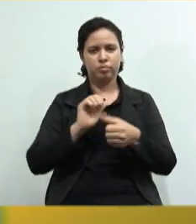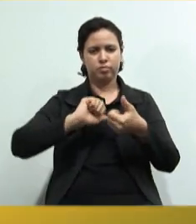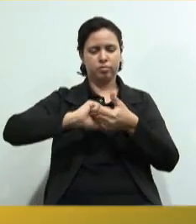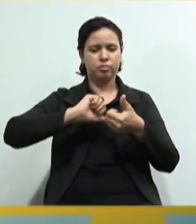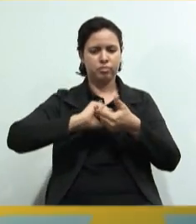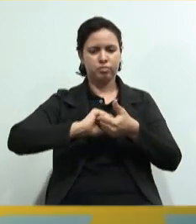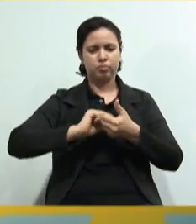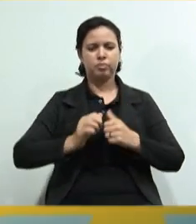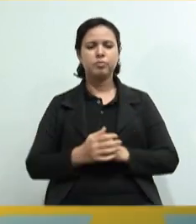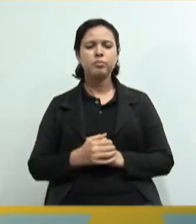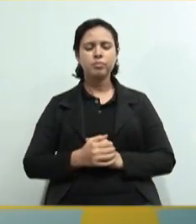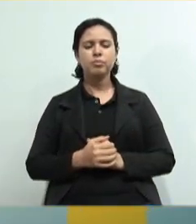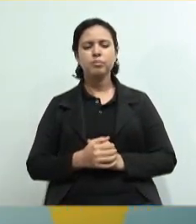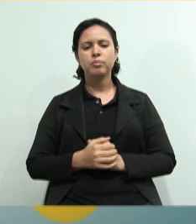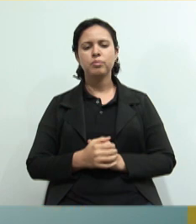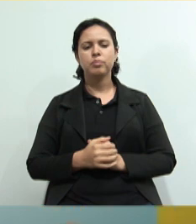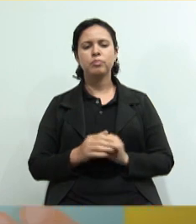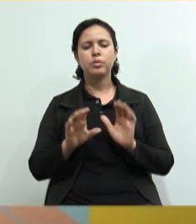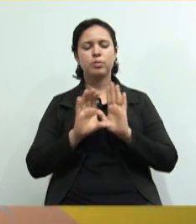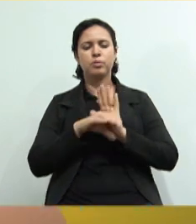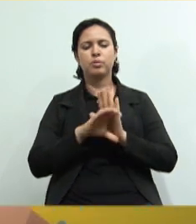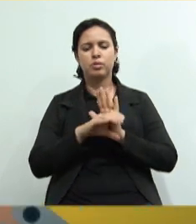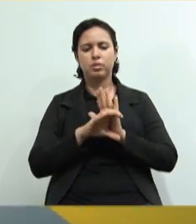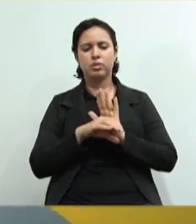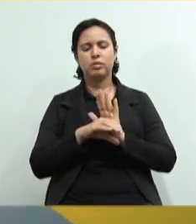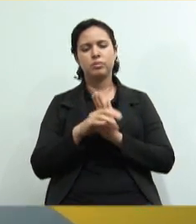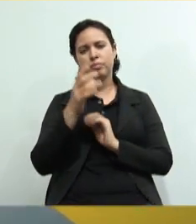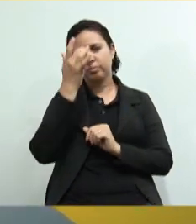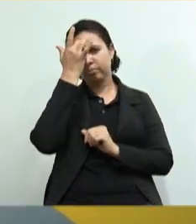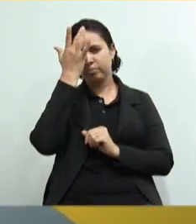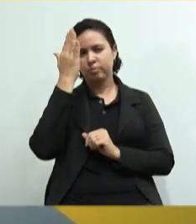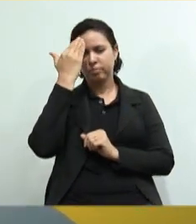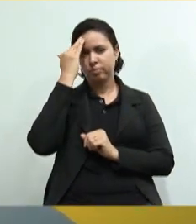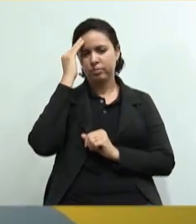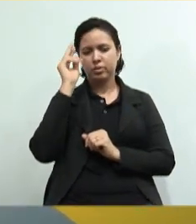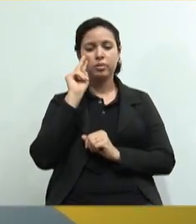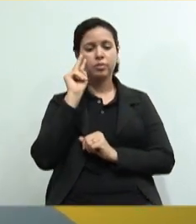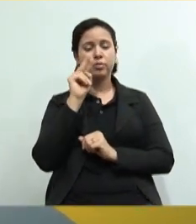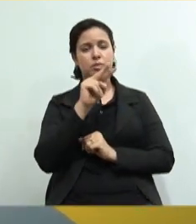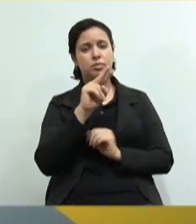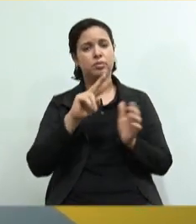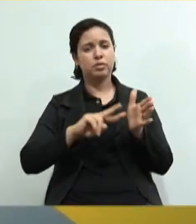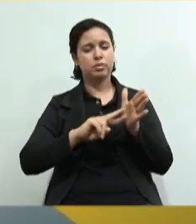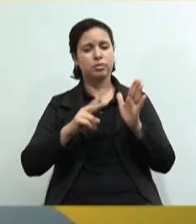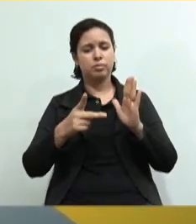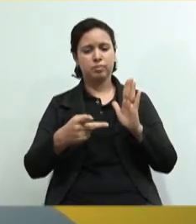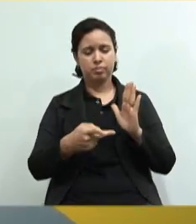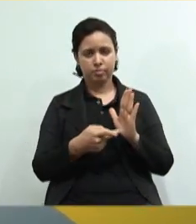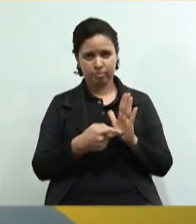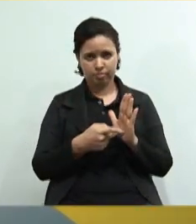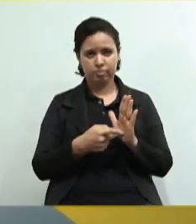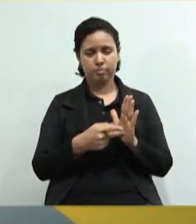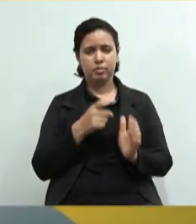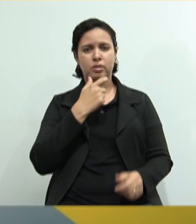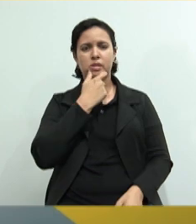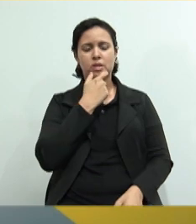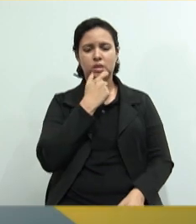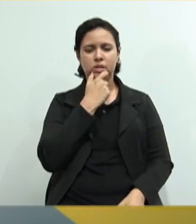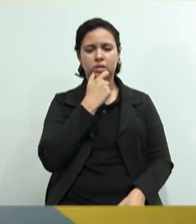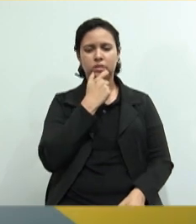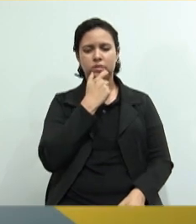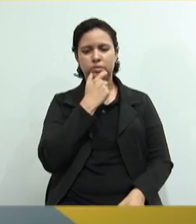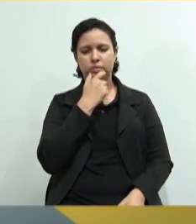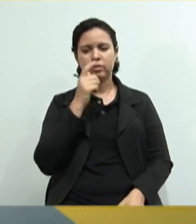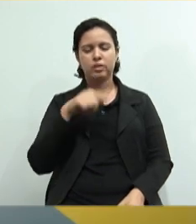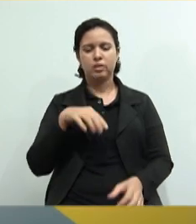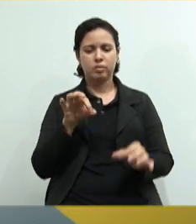geral. O conceito de PDCA fica mais fácil de entender quando olhamos para o significado da sua sigla em inglês. Plan,